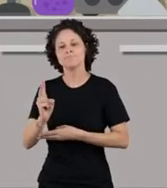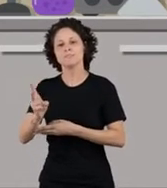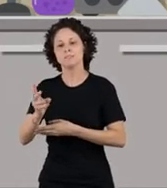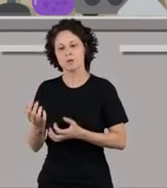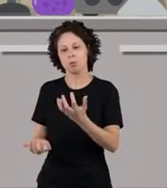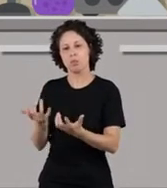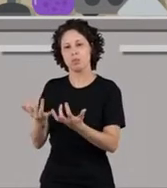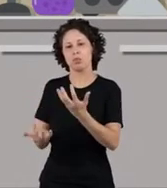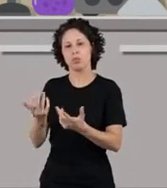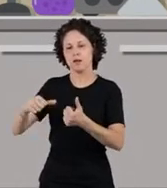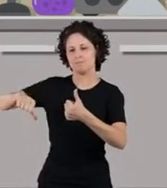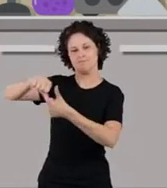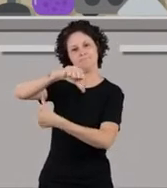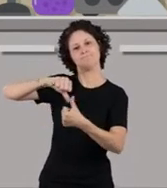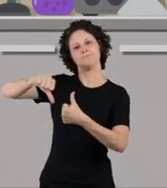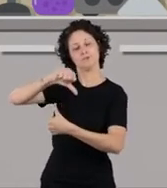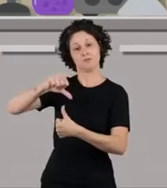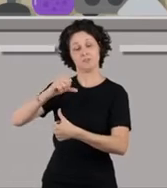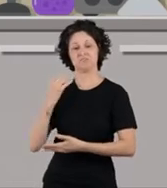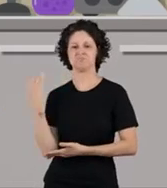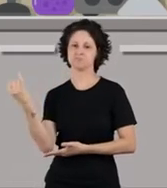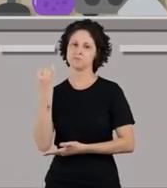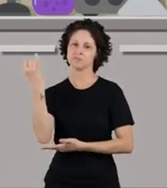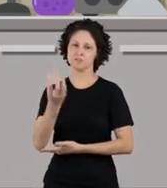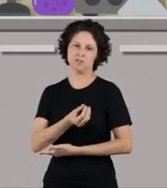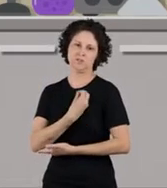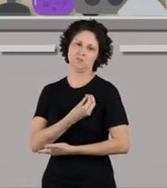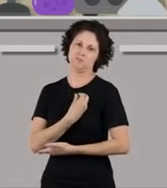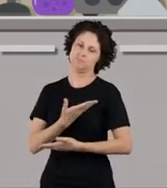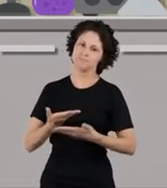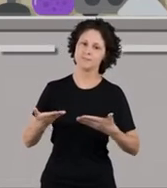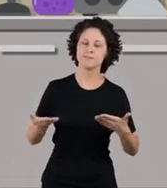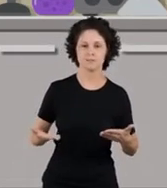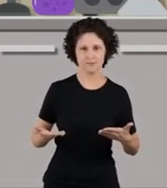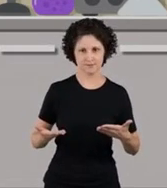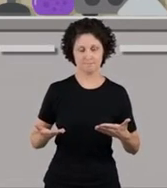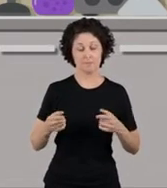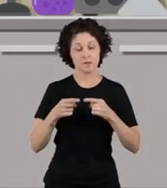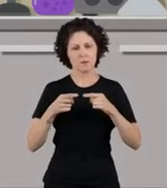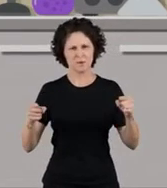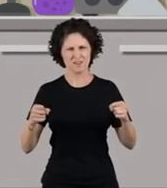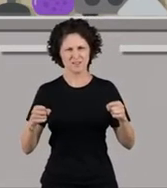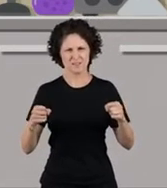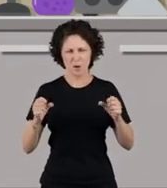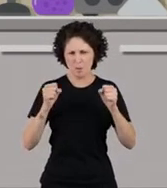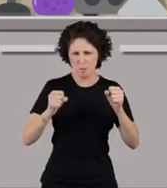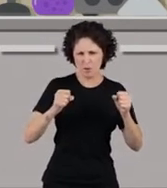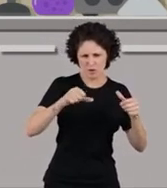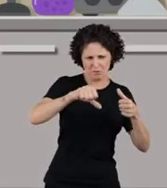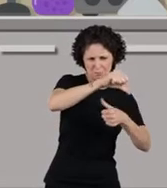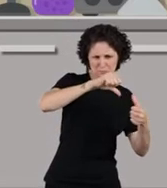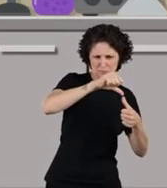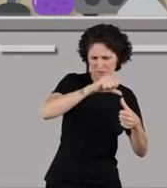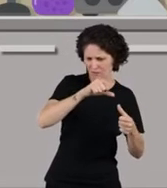transformação, modificando suas estruturas. Isso significa que depois de cozinhar qualquer alimento, não poderemos tê-lo em